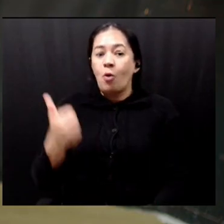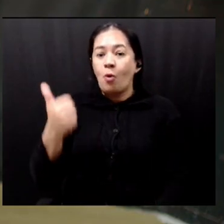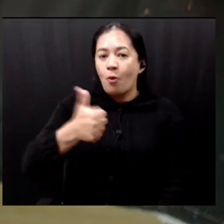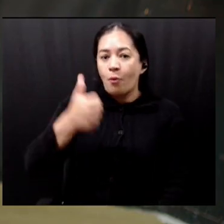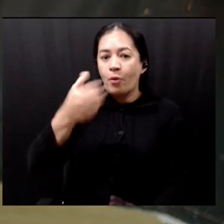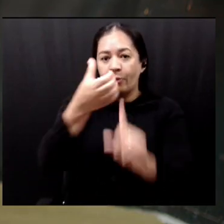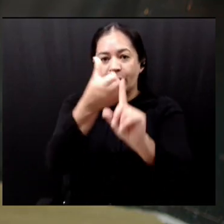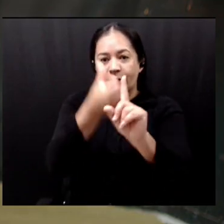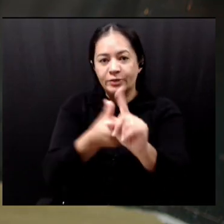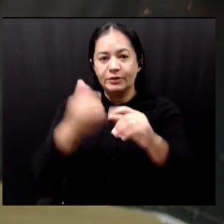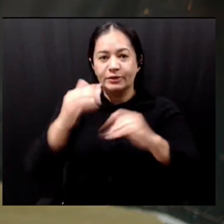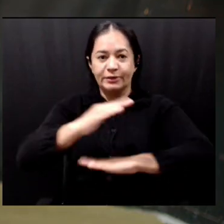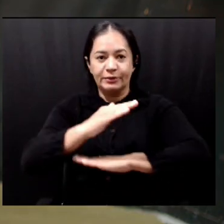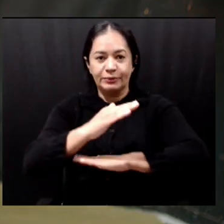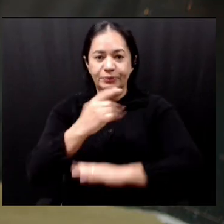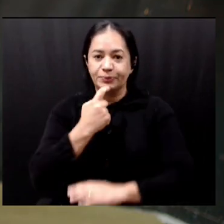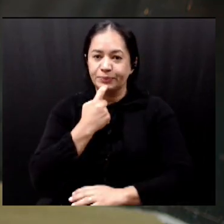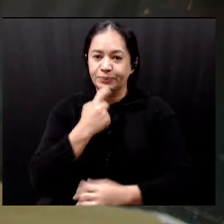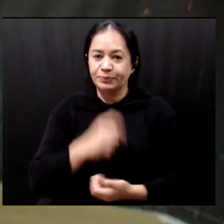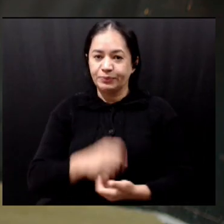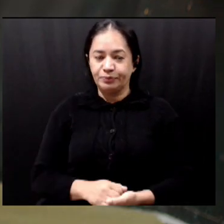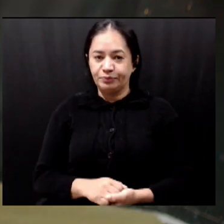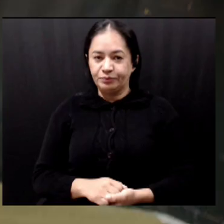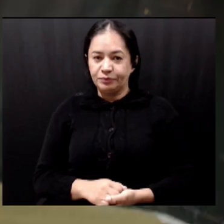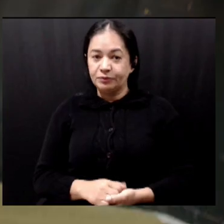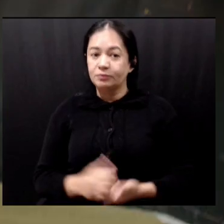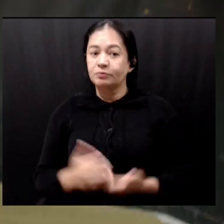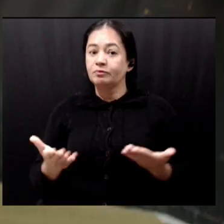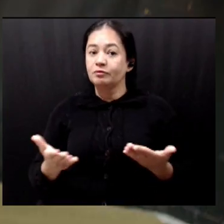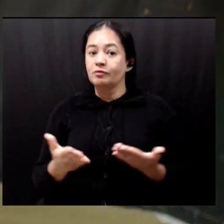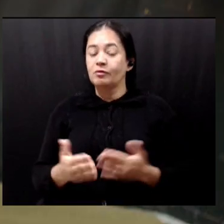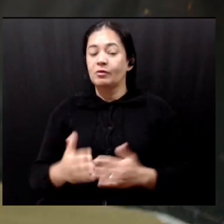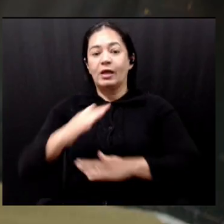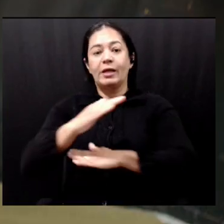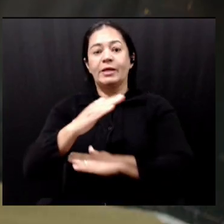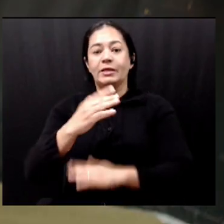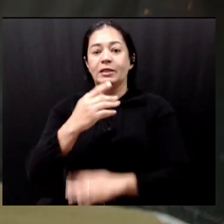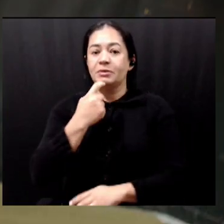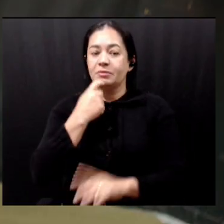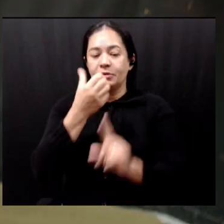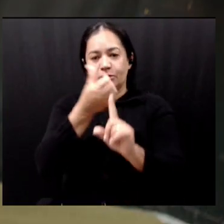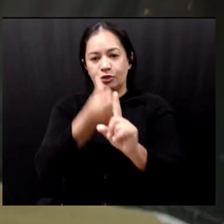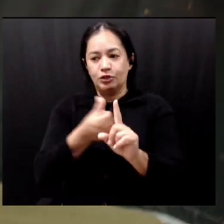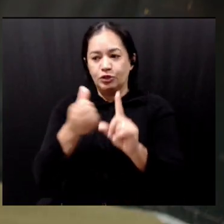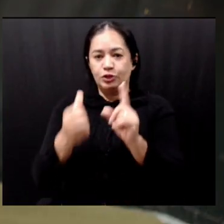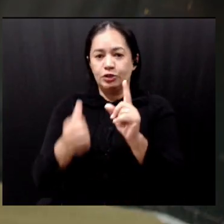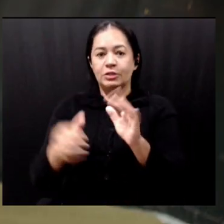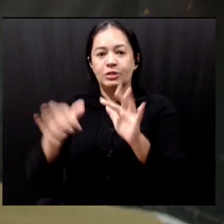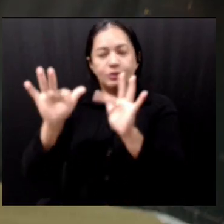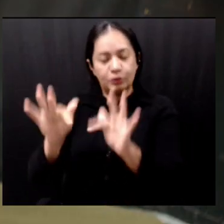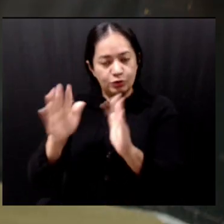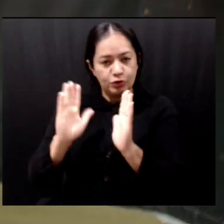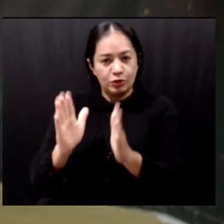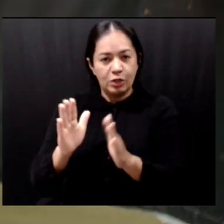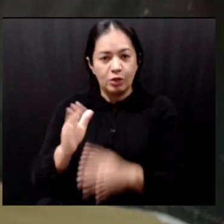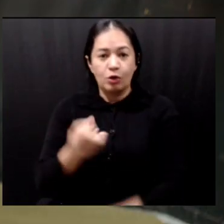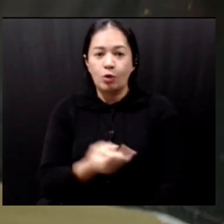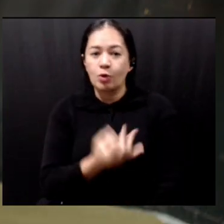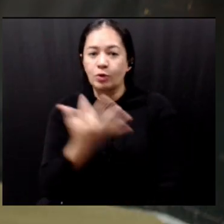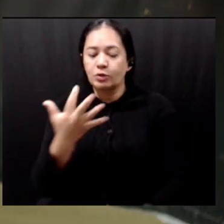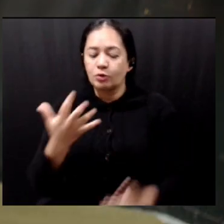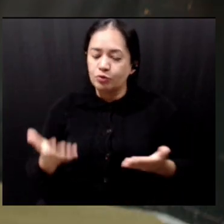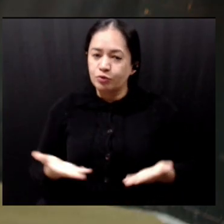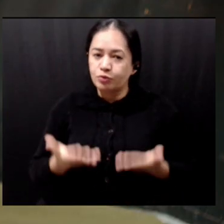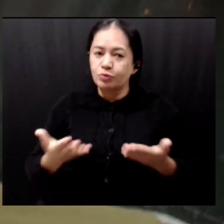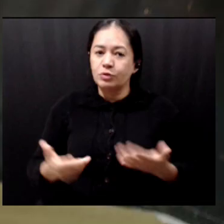de Campinas. A Câmara encerrou o primeiro semestre de 2025 com números que reforçam seu papel